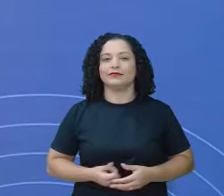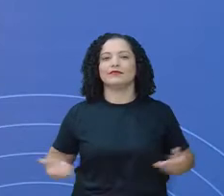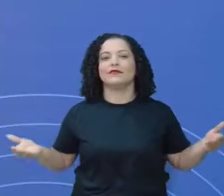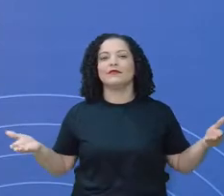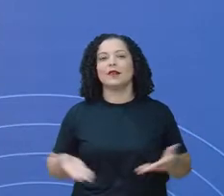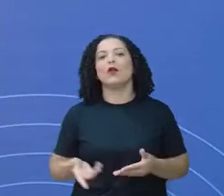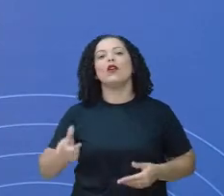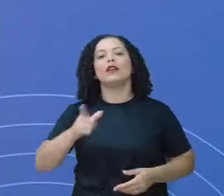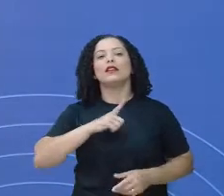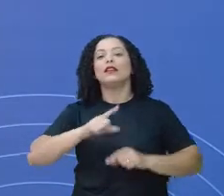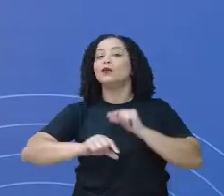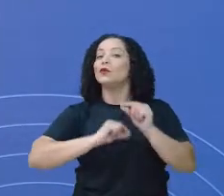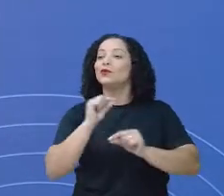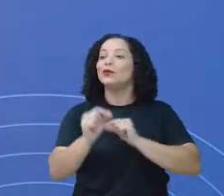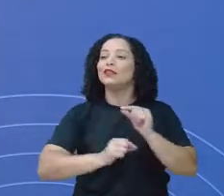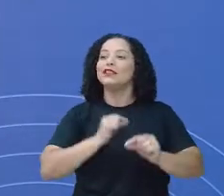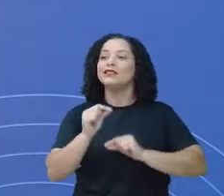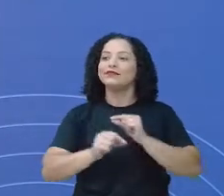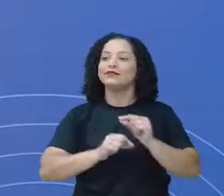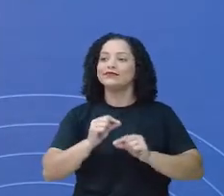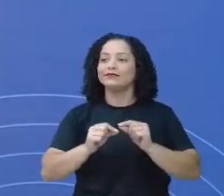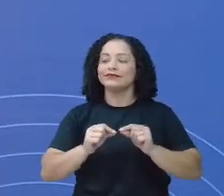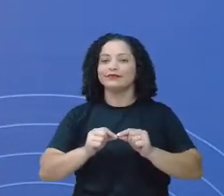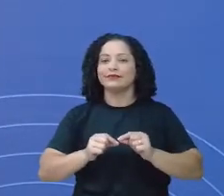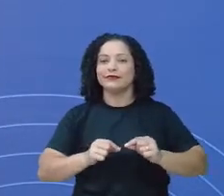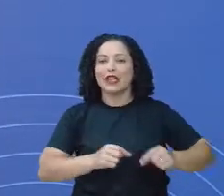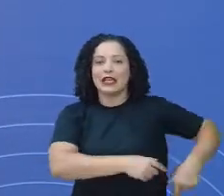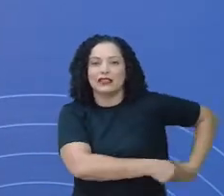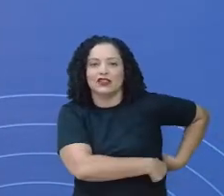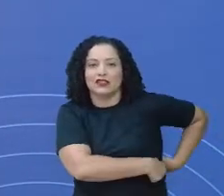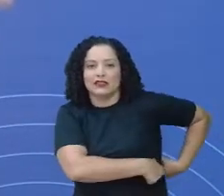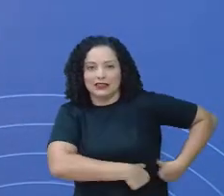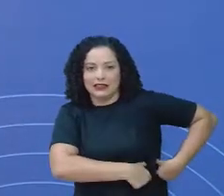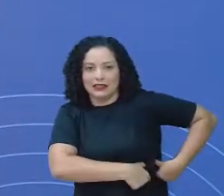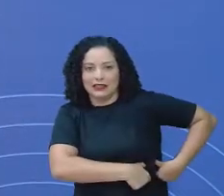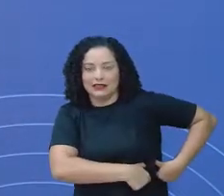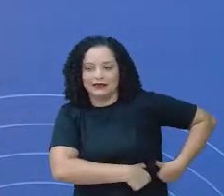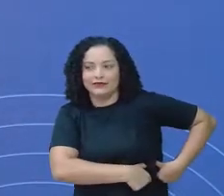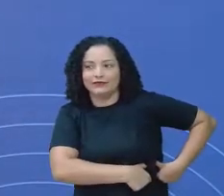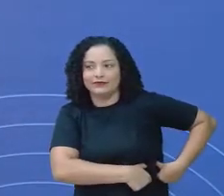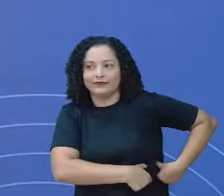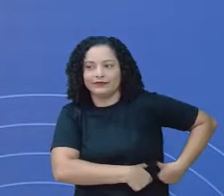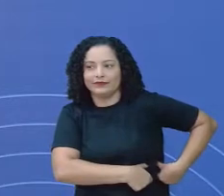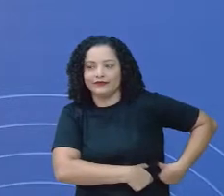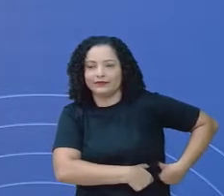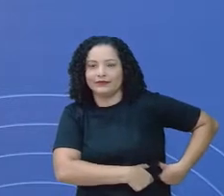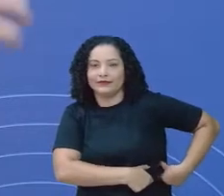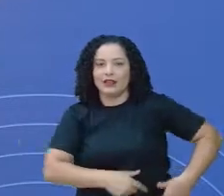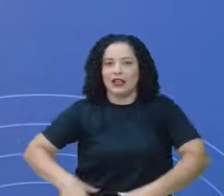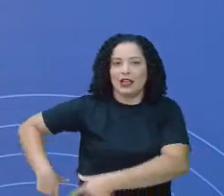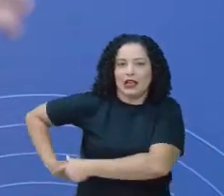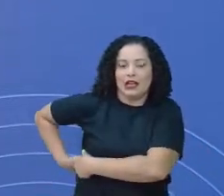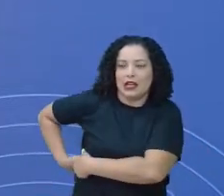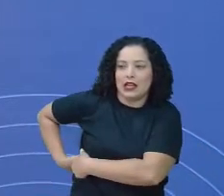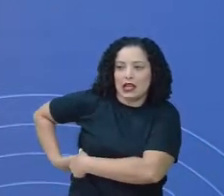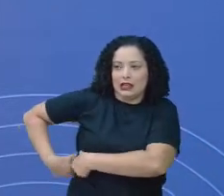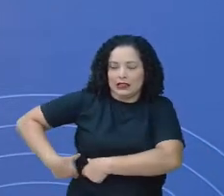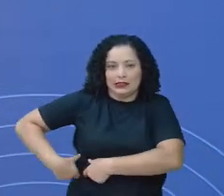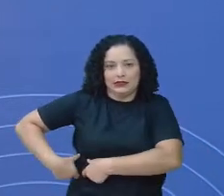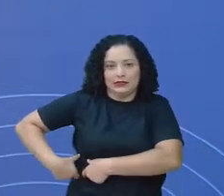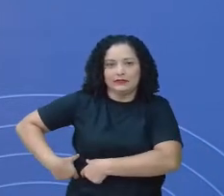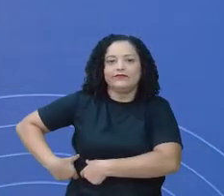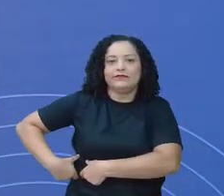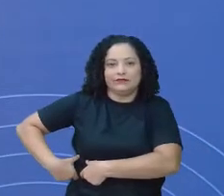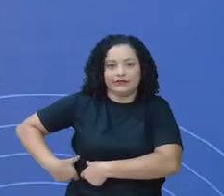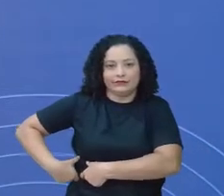agora eu tenho ainda um outro conjunto que eles não conseguem chegar, esses ossos não conseguem chegar até o